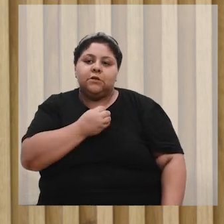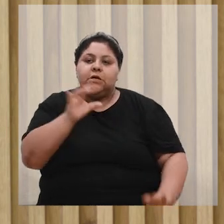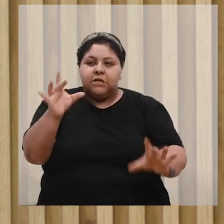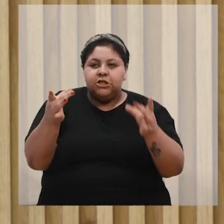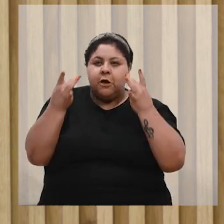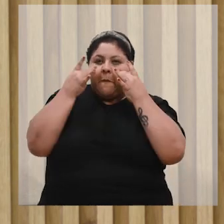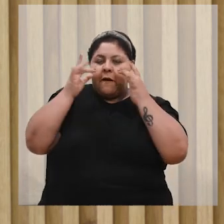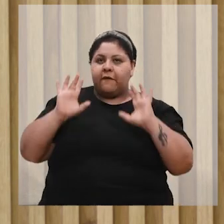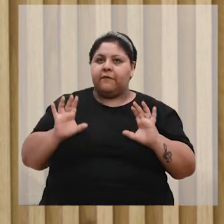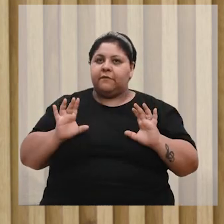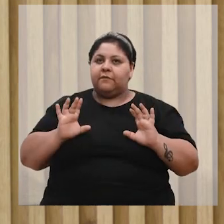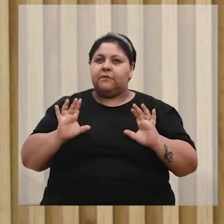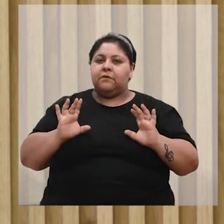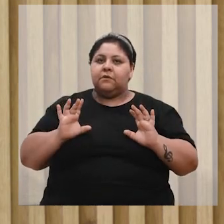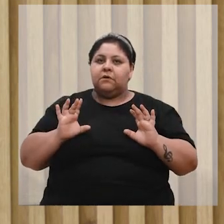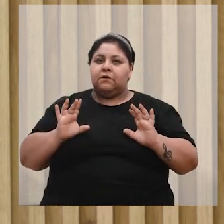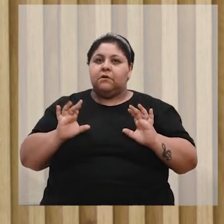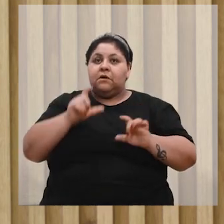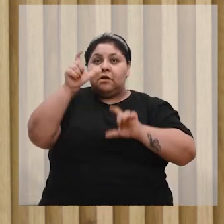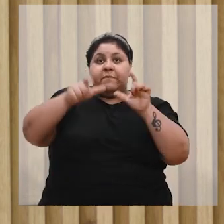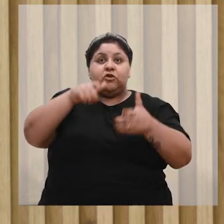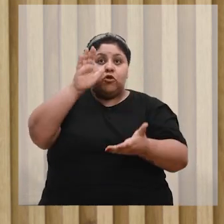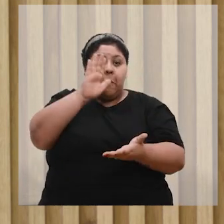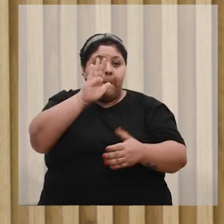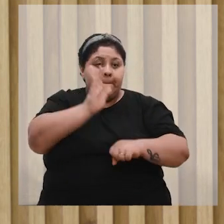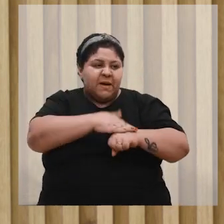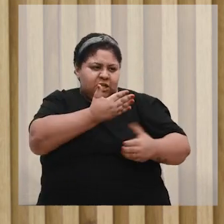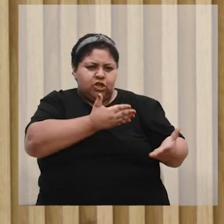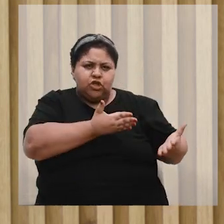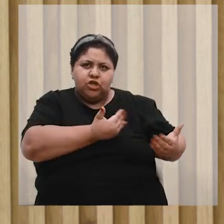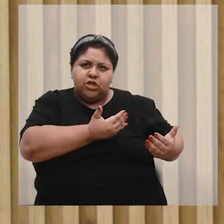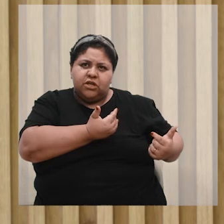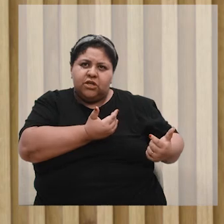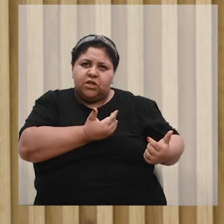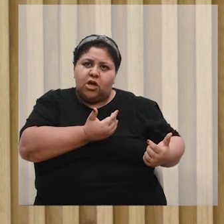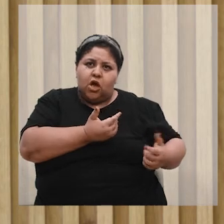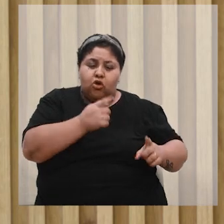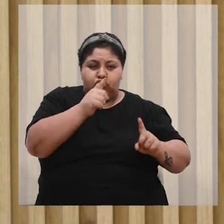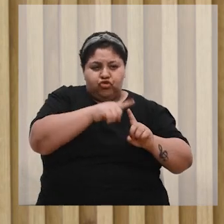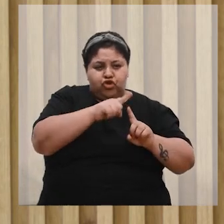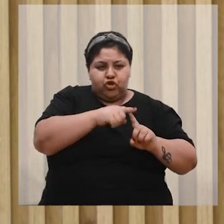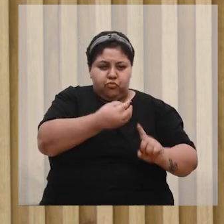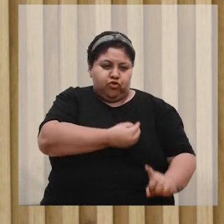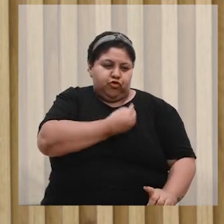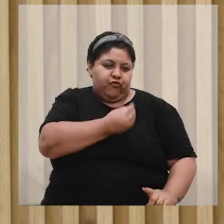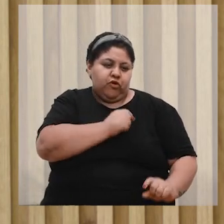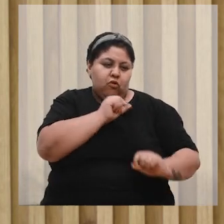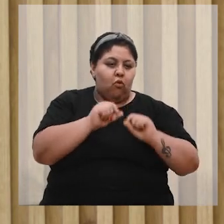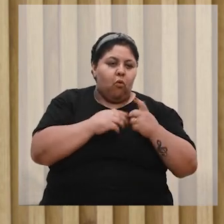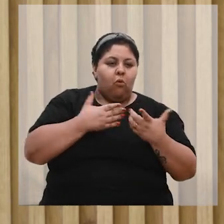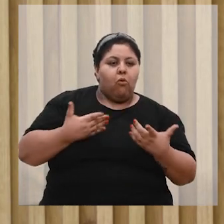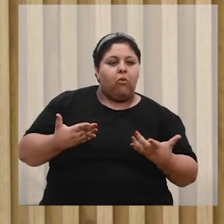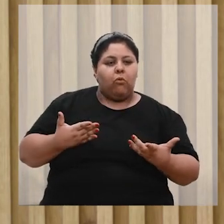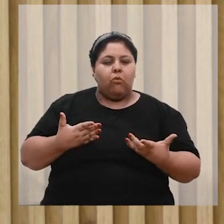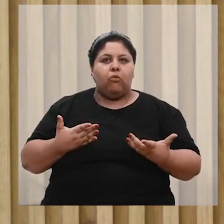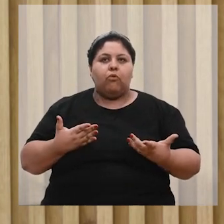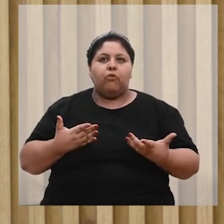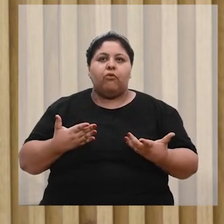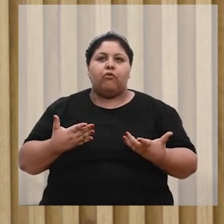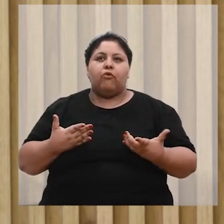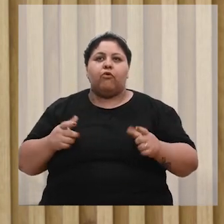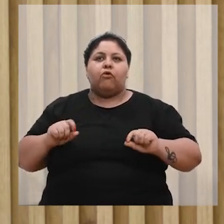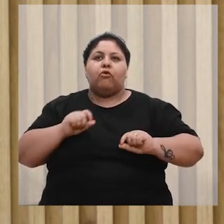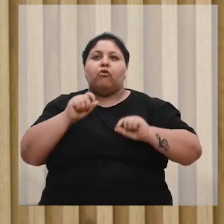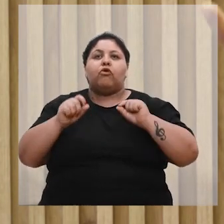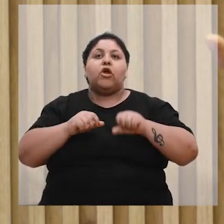Porque chama atenção mesmo a incidência em pessoas mais jovens. É o que é o nosso estilo de vida, né?